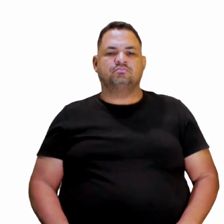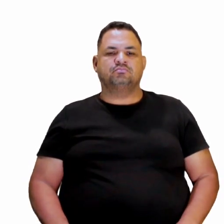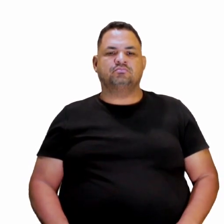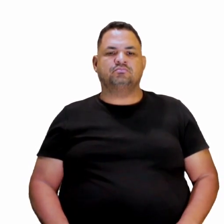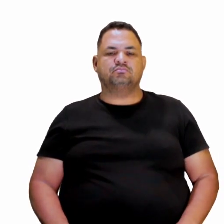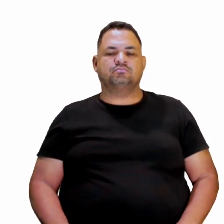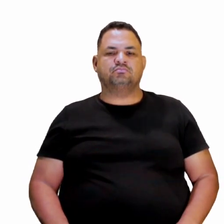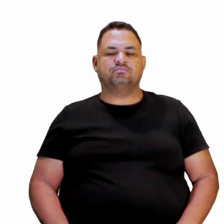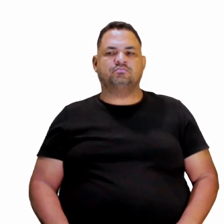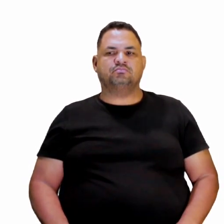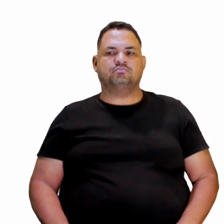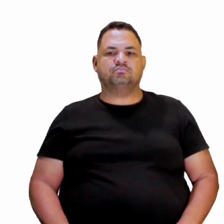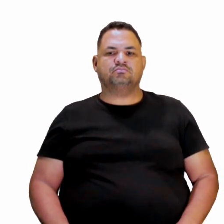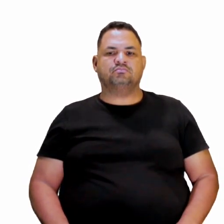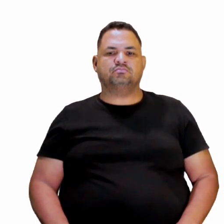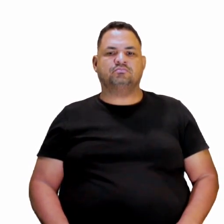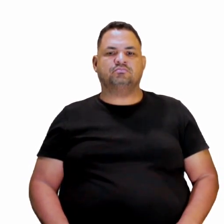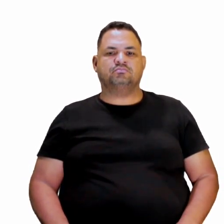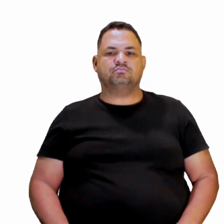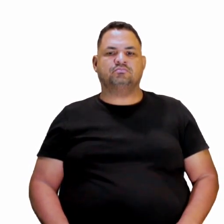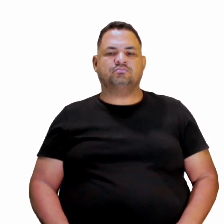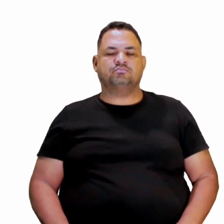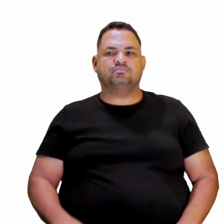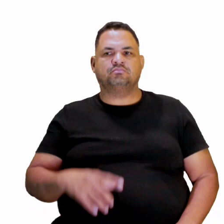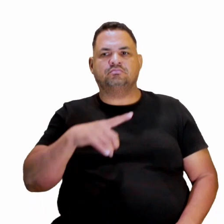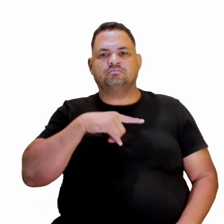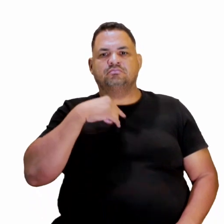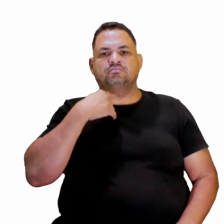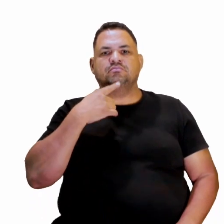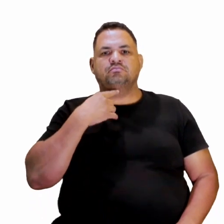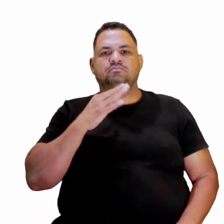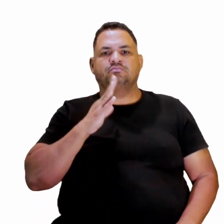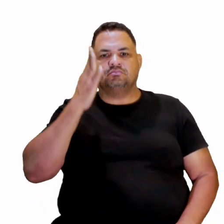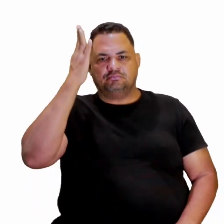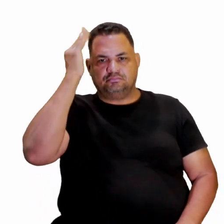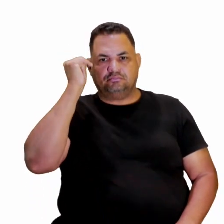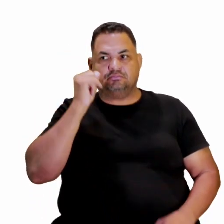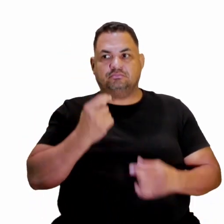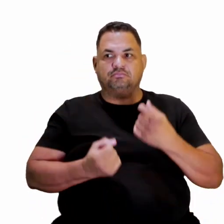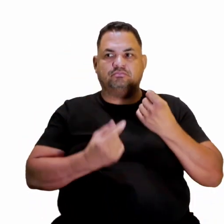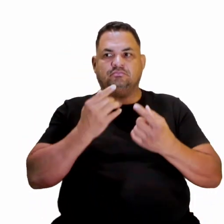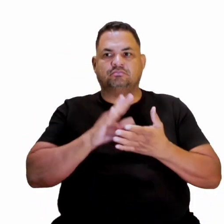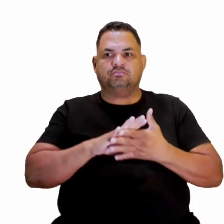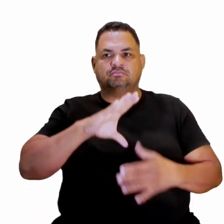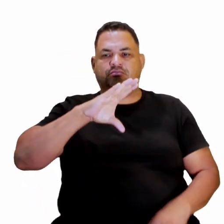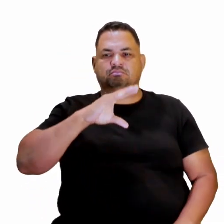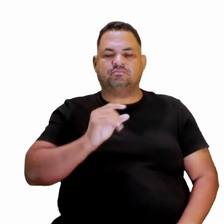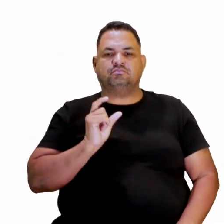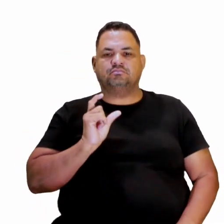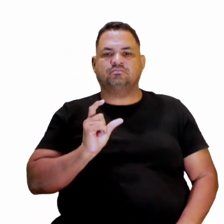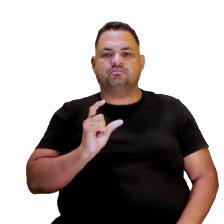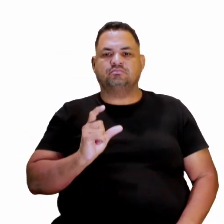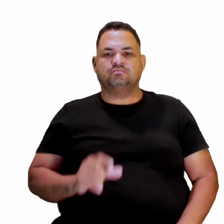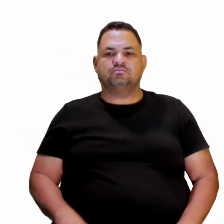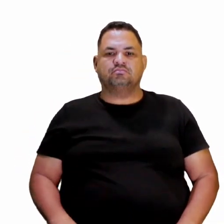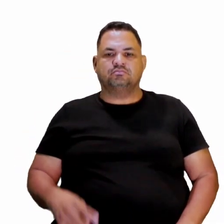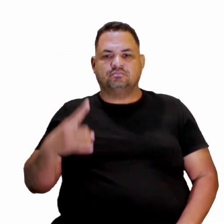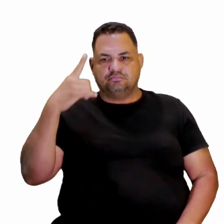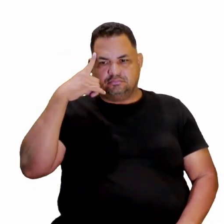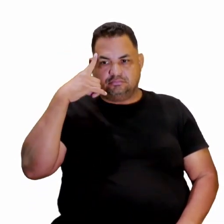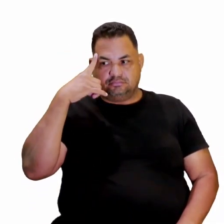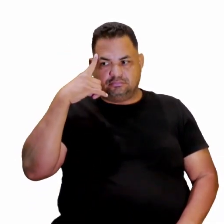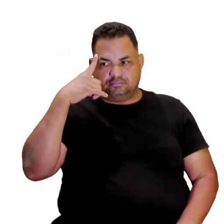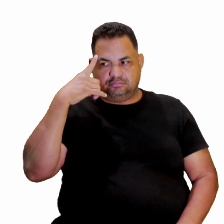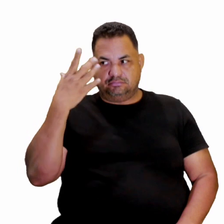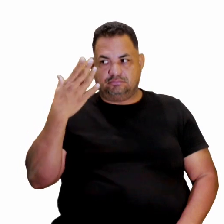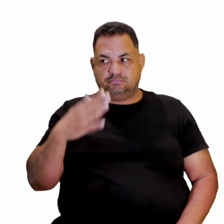e tirar as nossas dúvidas. Eu tenho certeza que algumas palavras vocês pensaram assim,